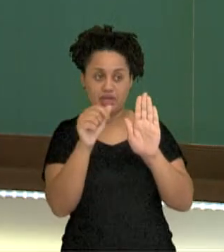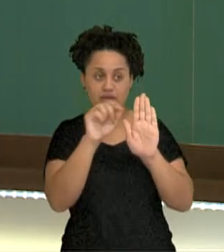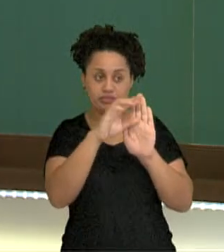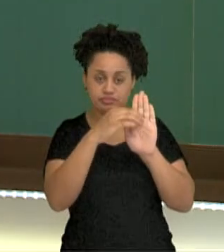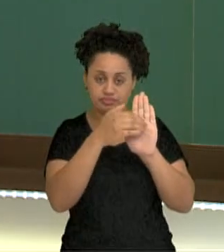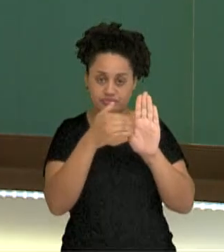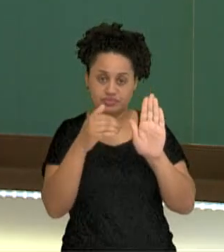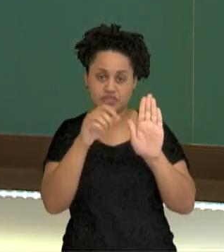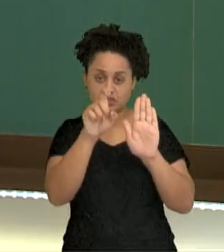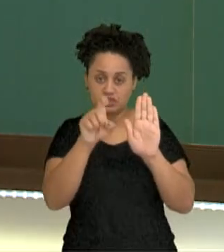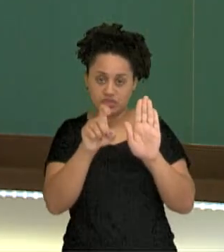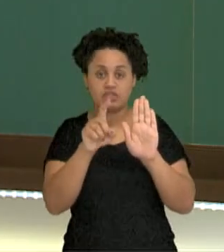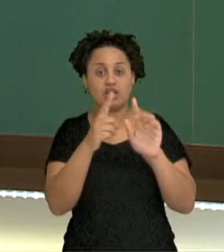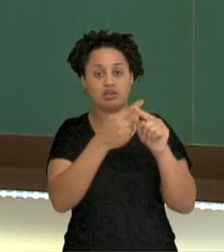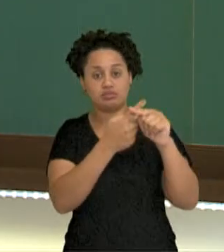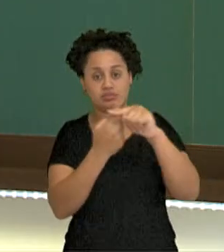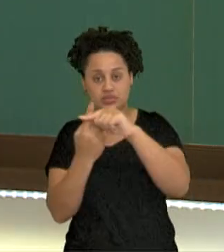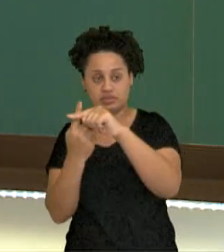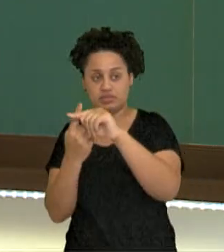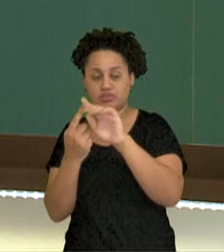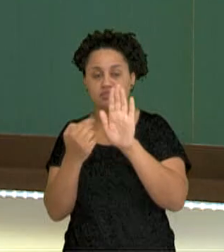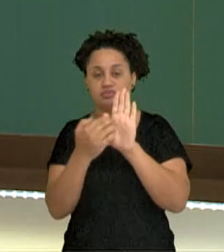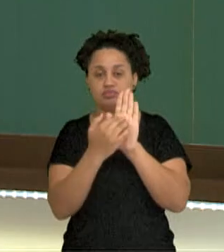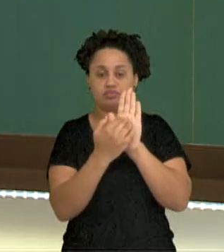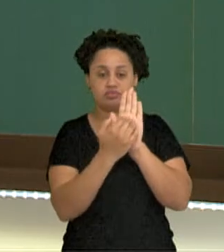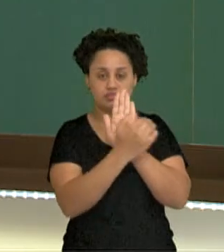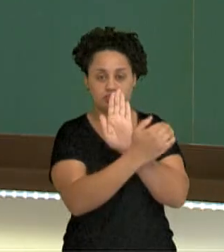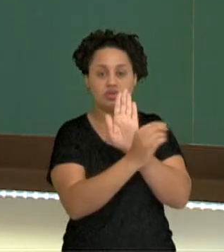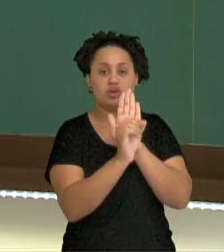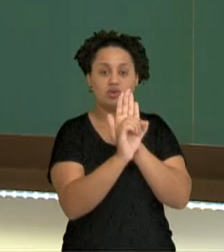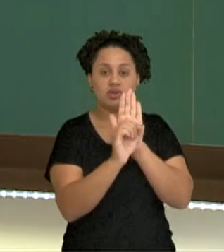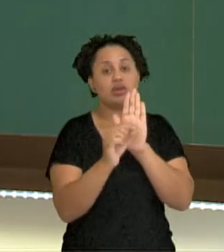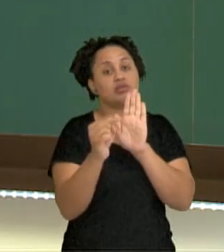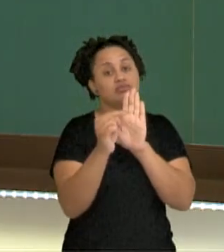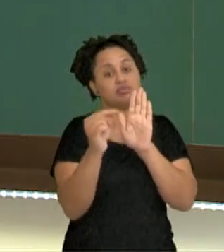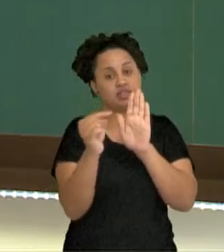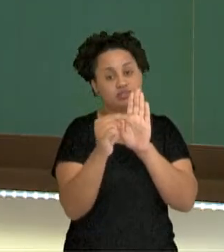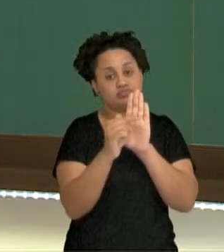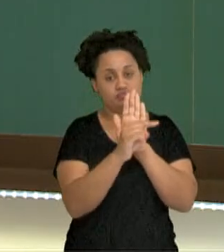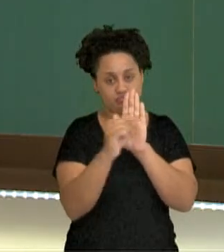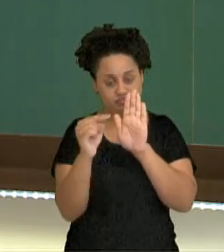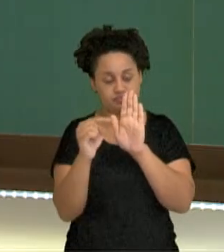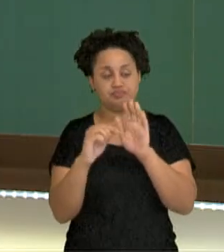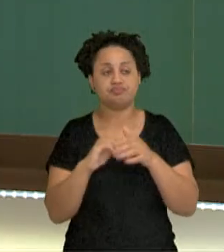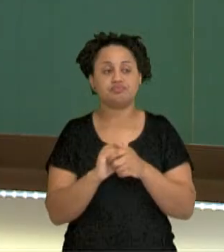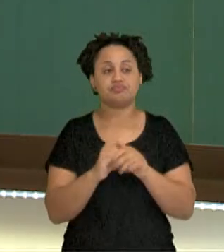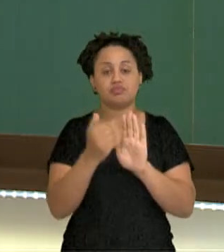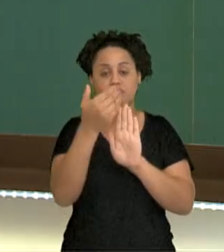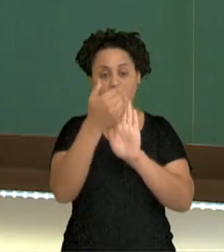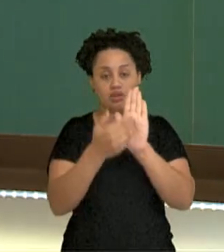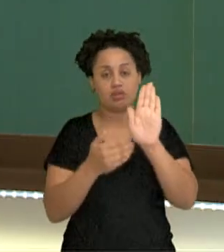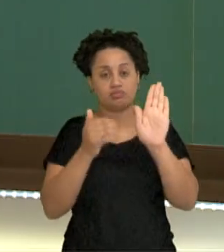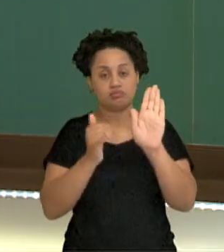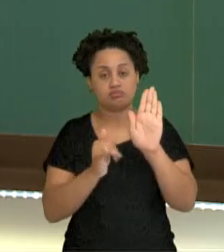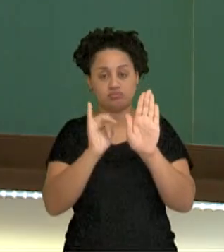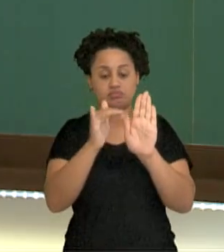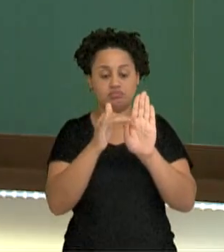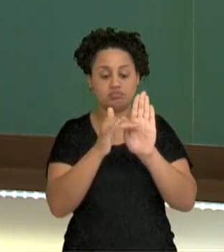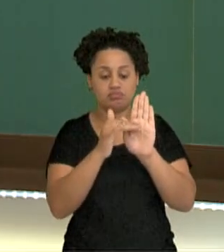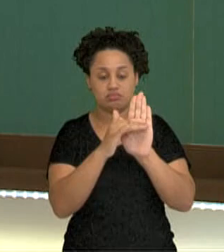são positivos. Os que estão à esquerda são negativos. Aqui no eixo y, os valores que estão